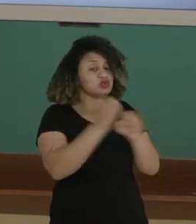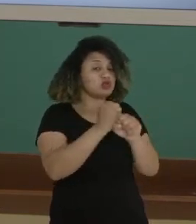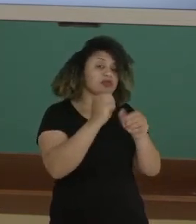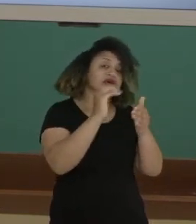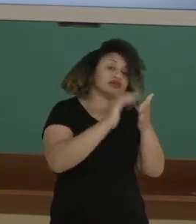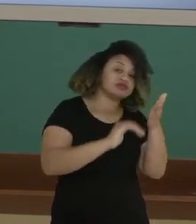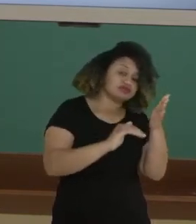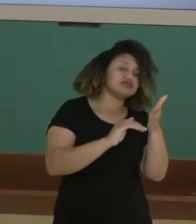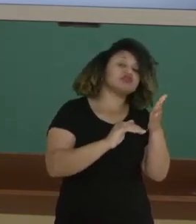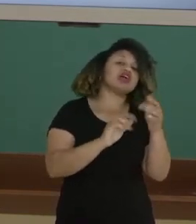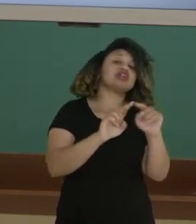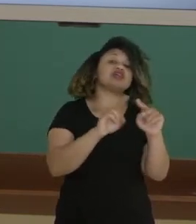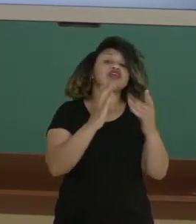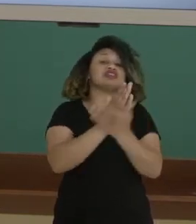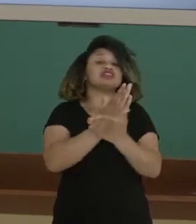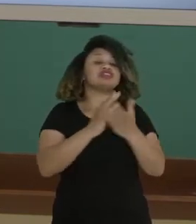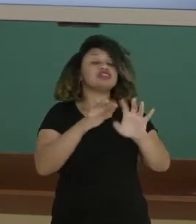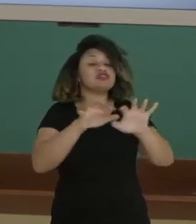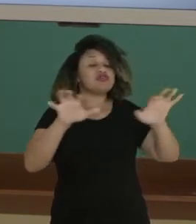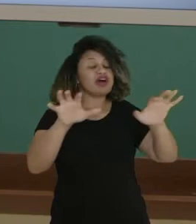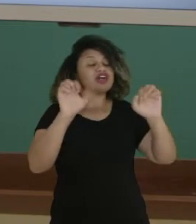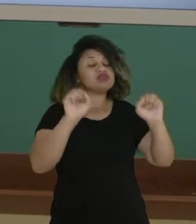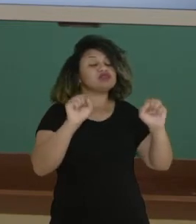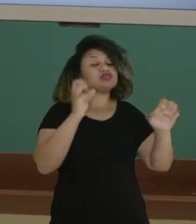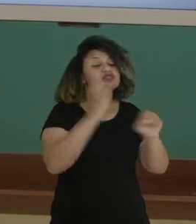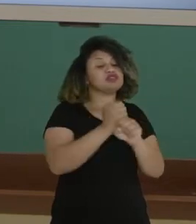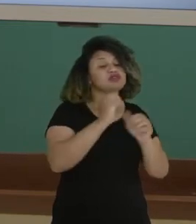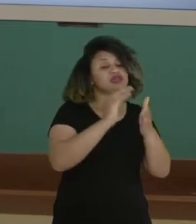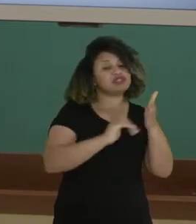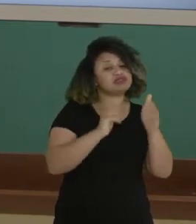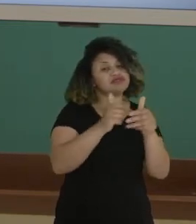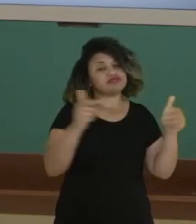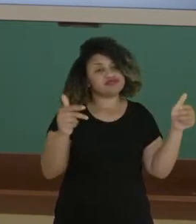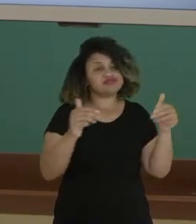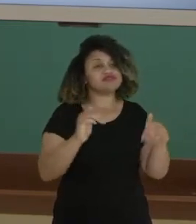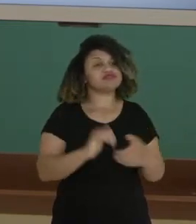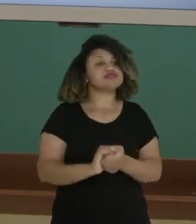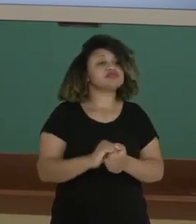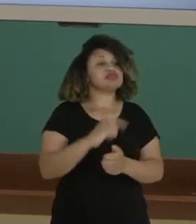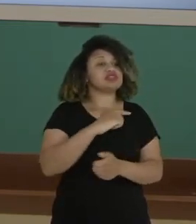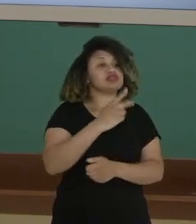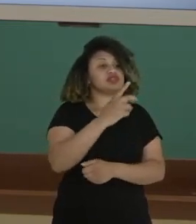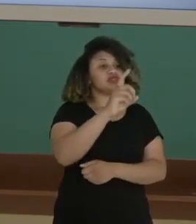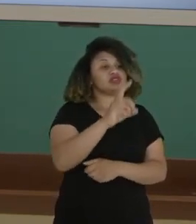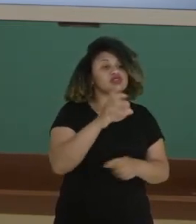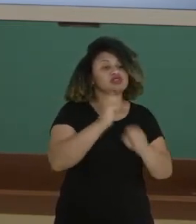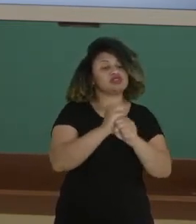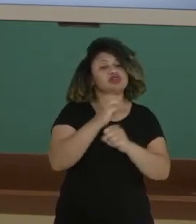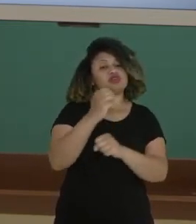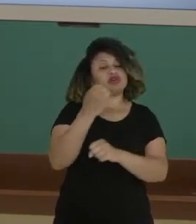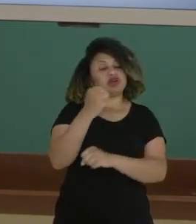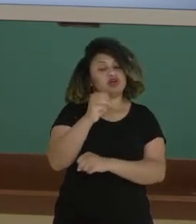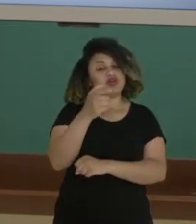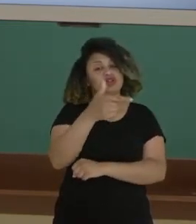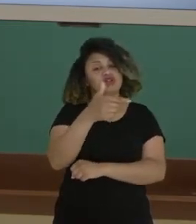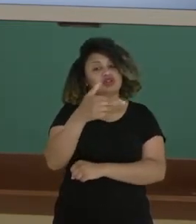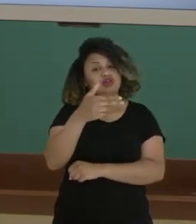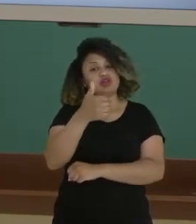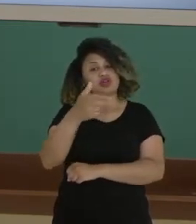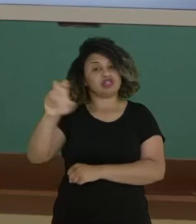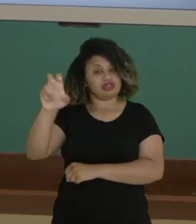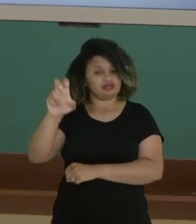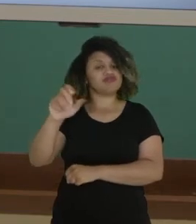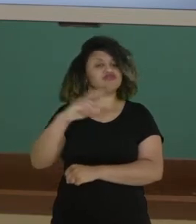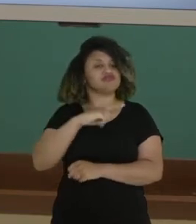gente separa para poder fazer as contas. E é isso que foi feito aqui, ó. 2x mais 8 igual a 15. Então, vamos devagar, um passo de